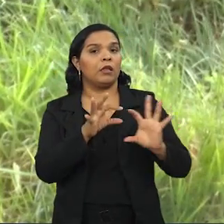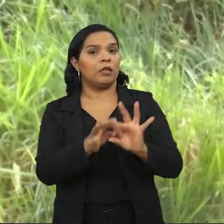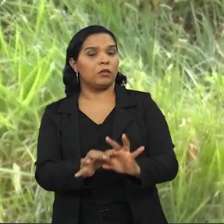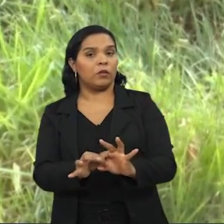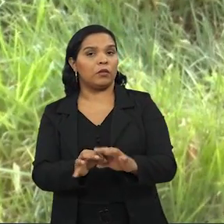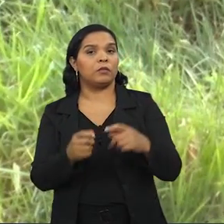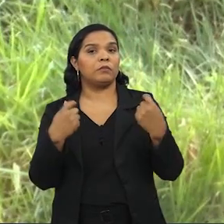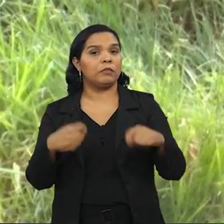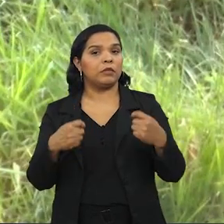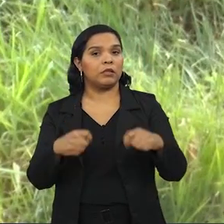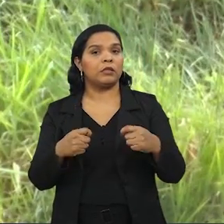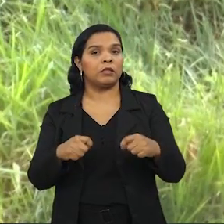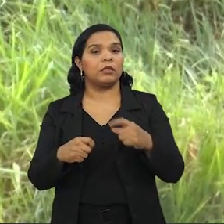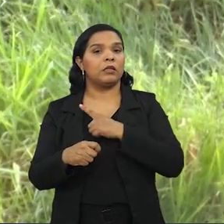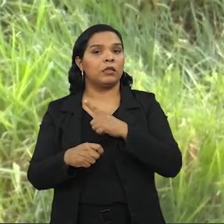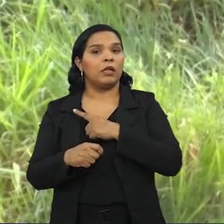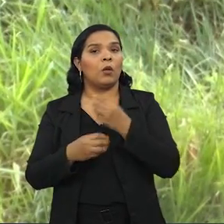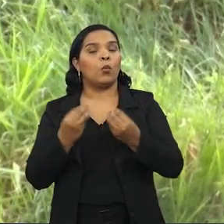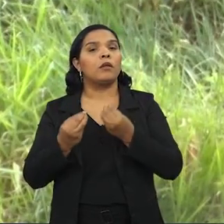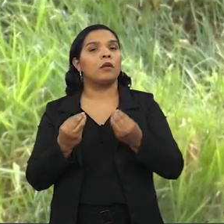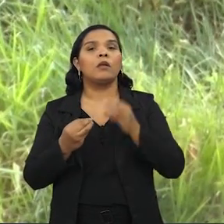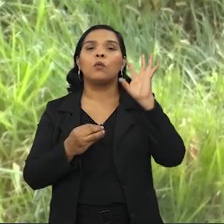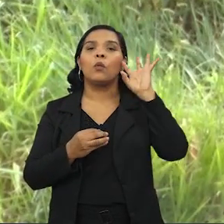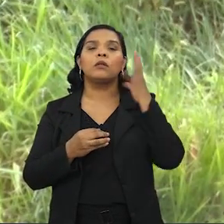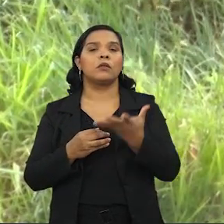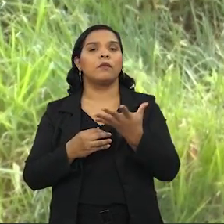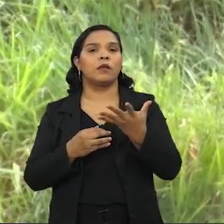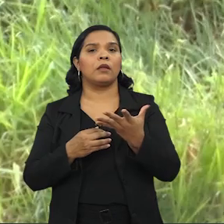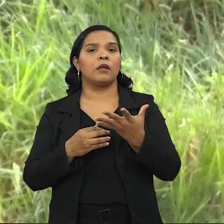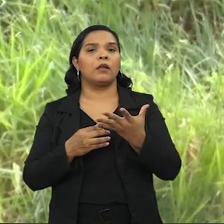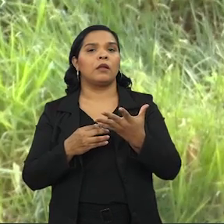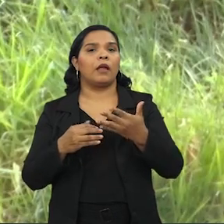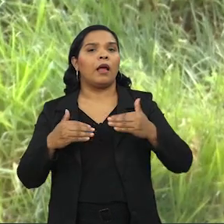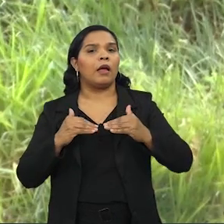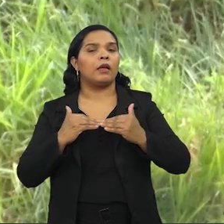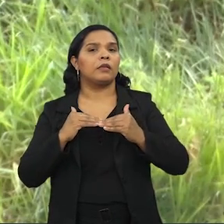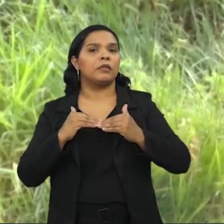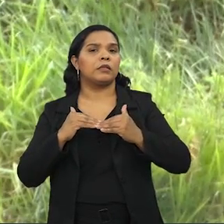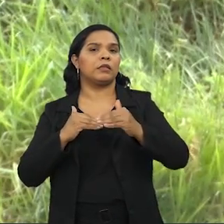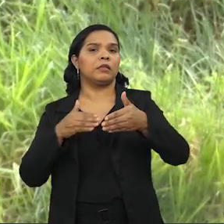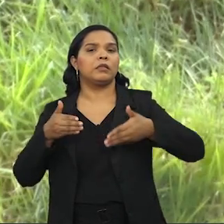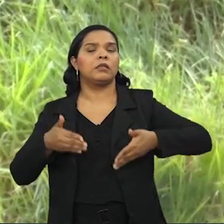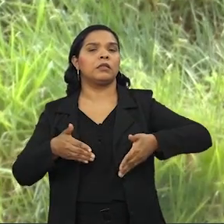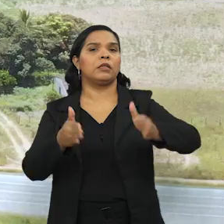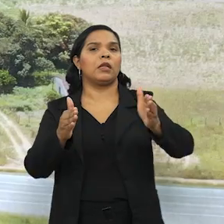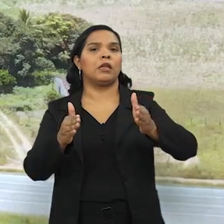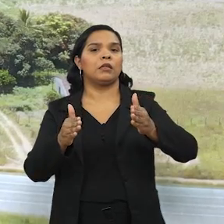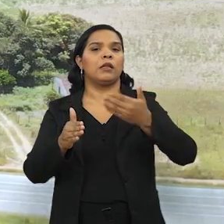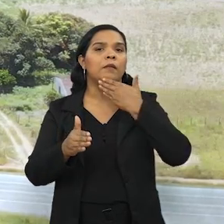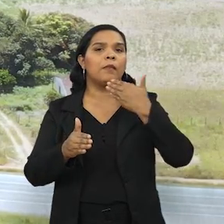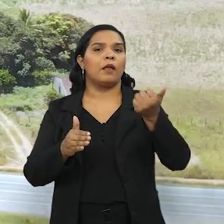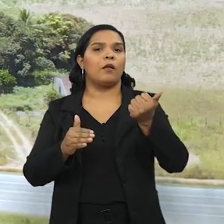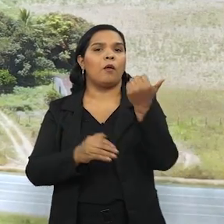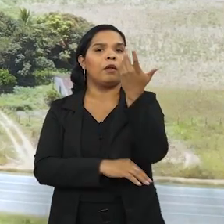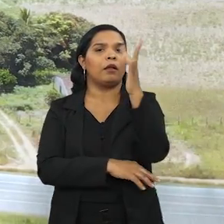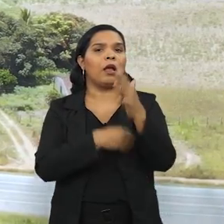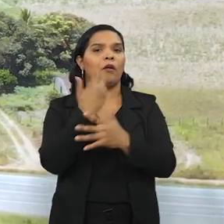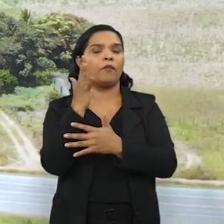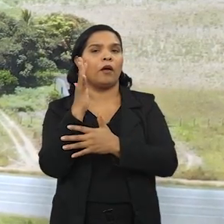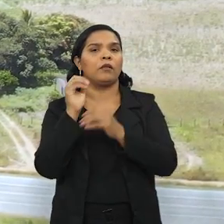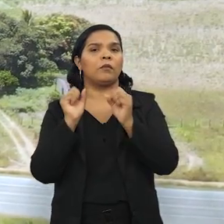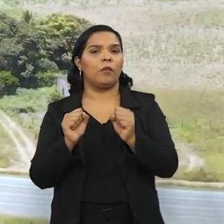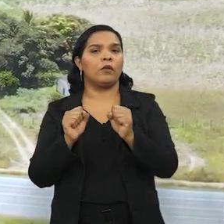que existam medidas para que a estrada se torne mais permeável. O que é uma estrada mais permeável? Onde a fauna